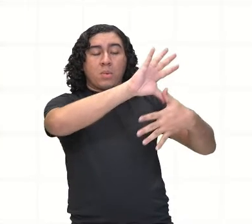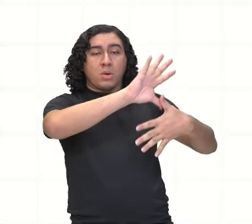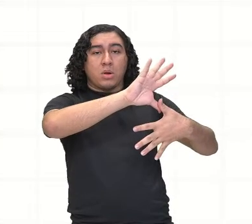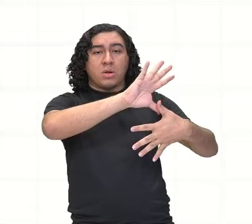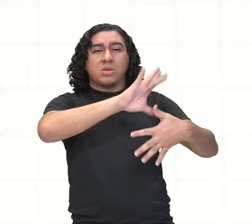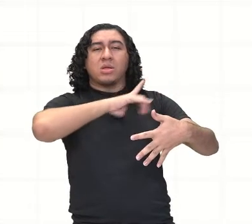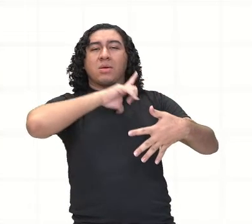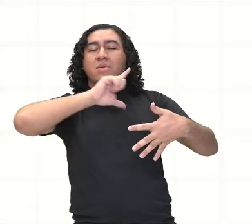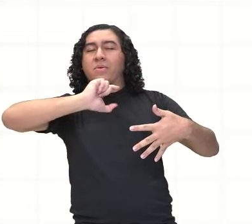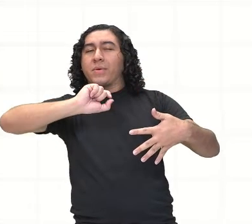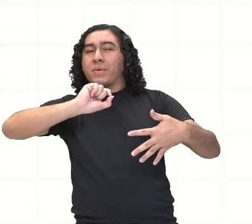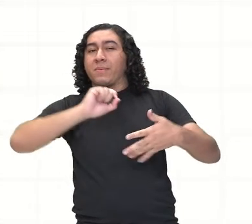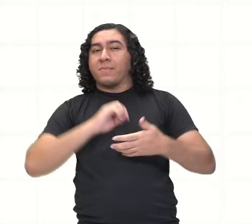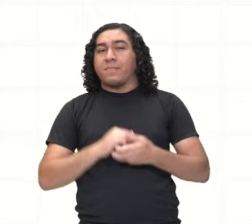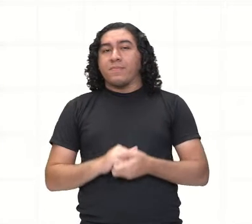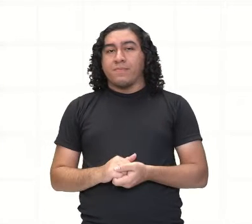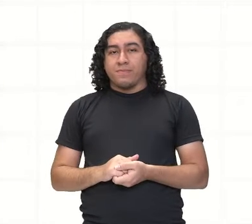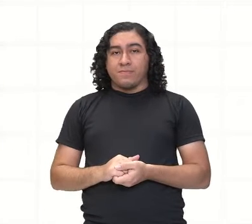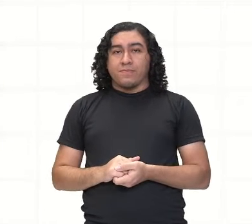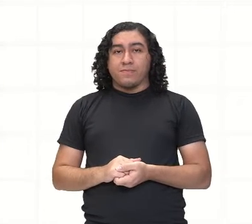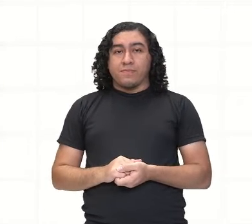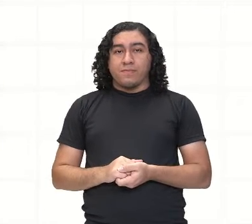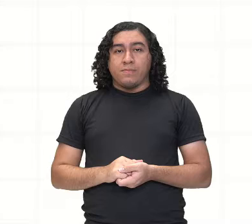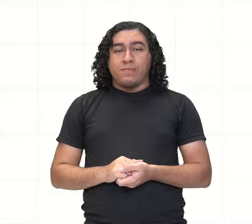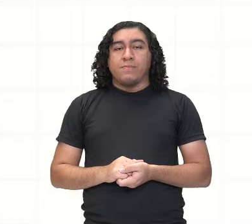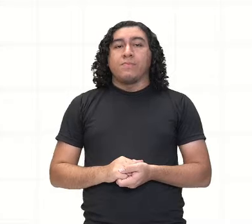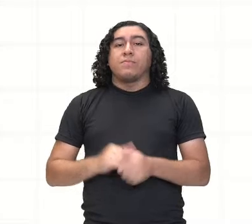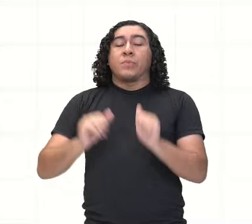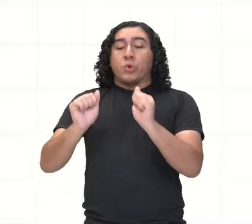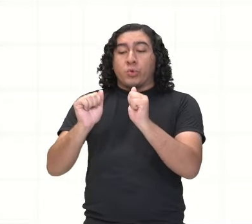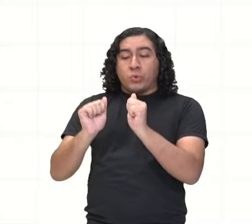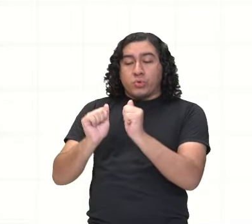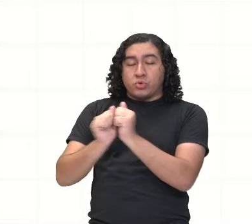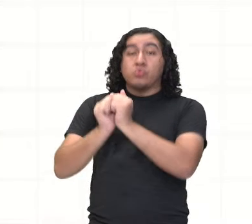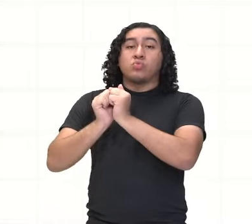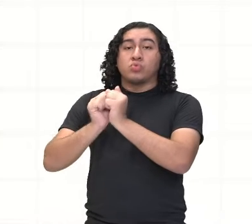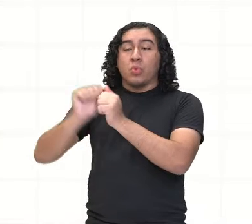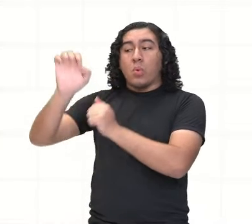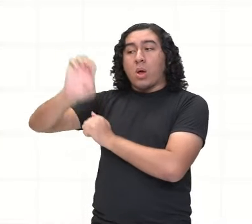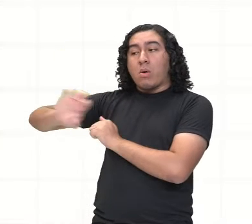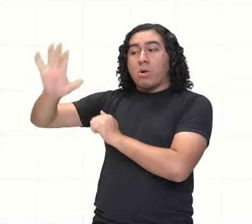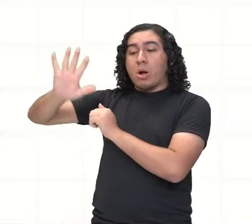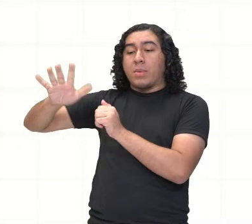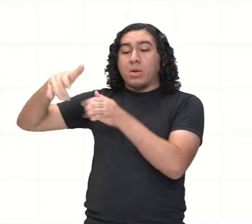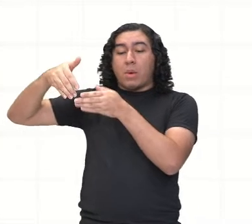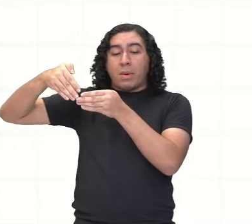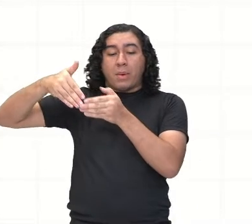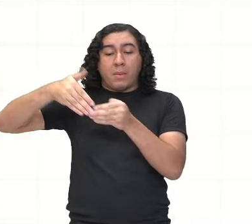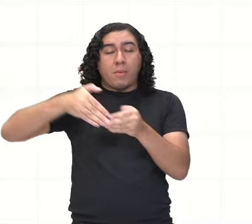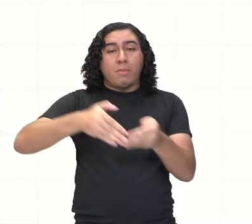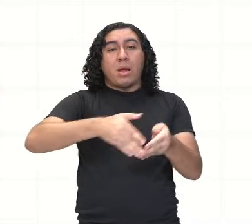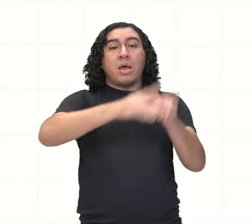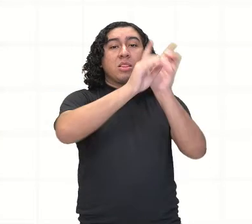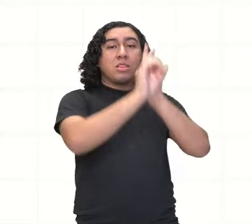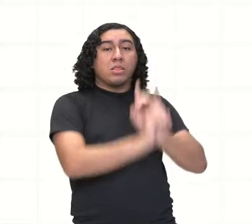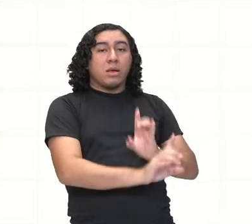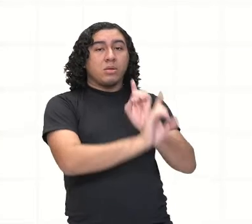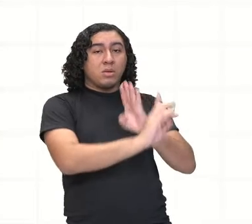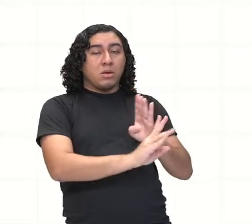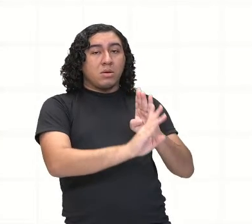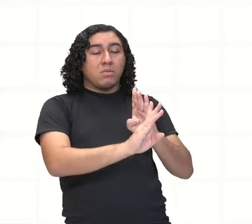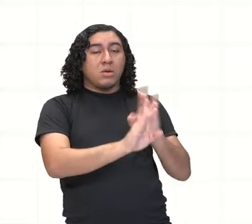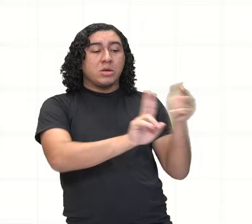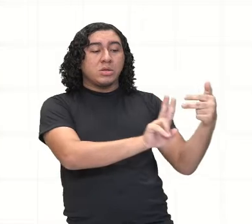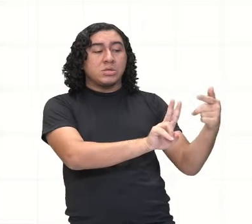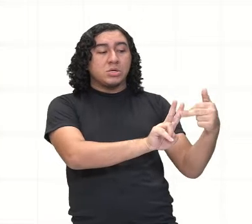vai atravessar o oceano juntamente com os exploradores, com o objetivo de catequizar, de converter os